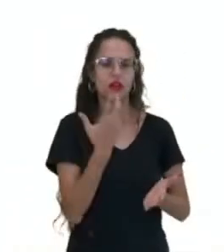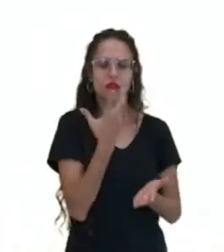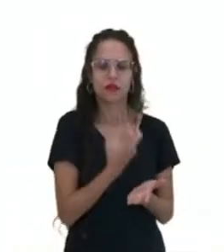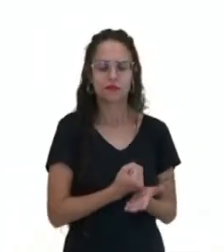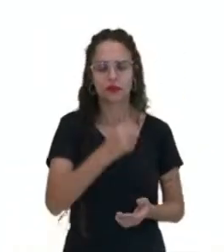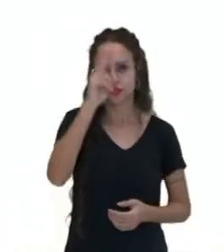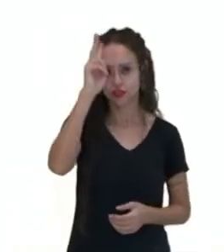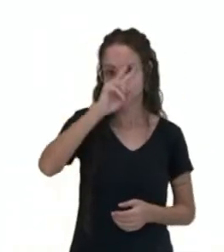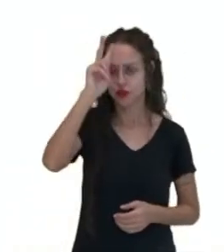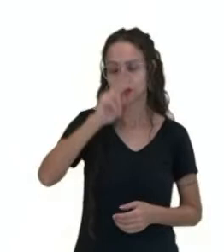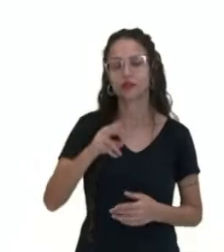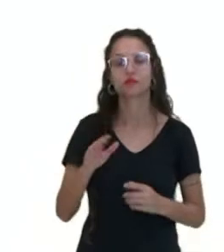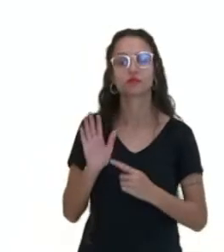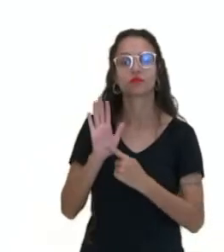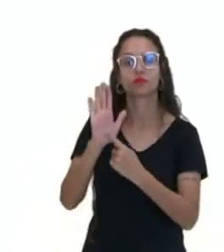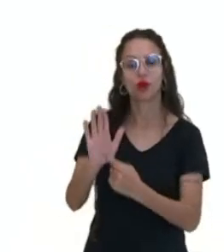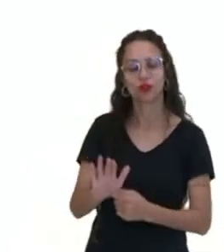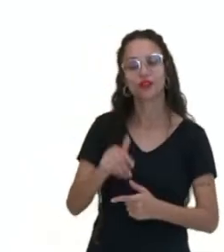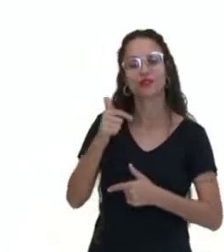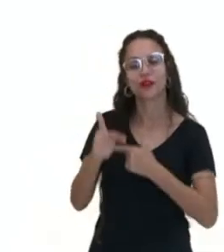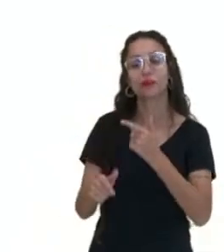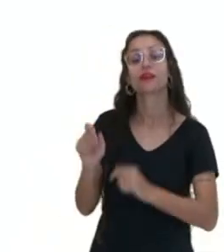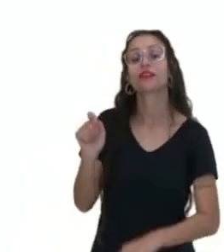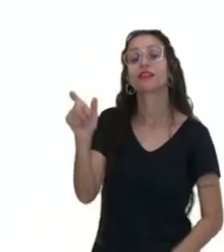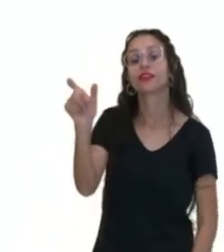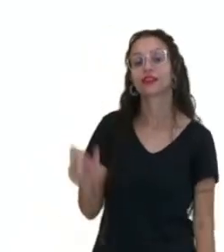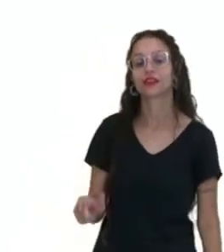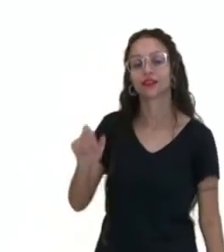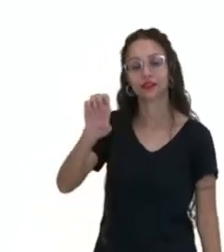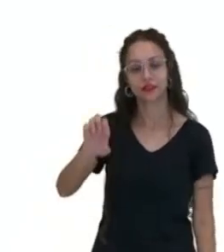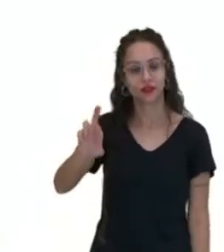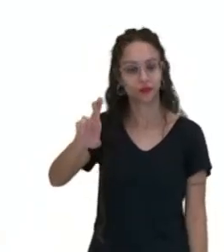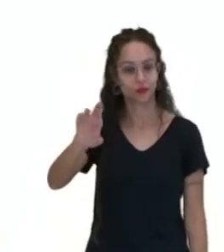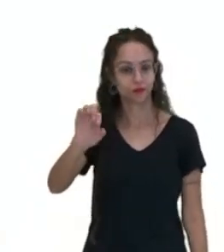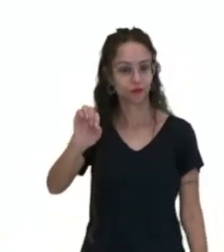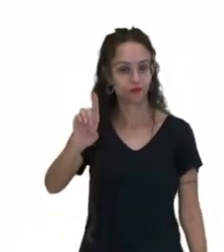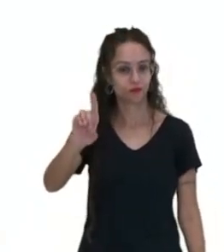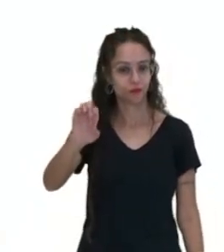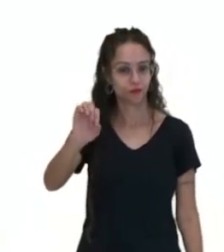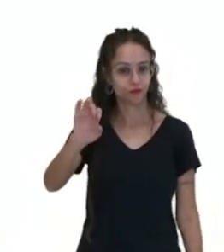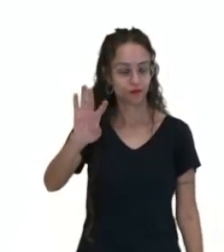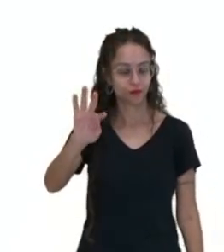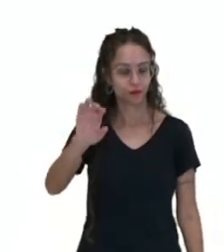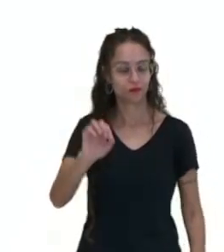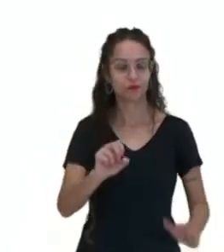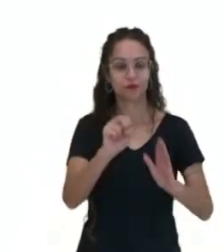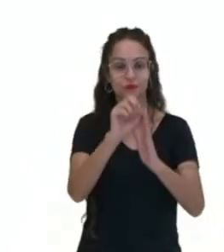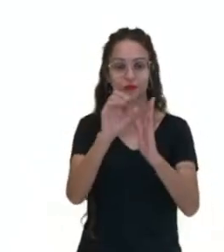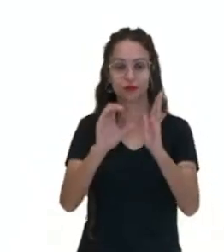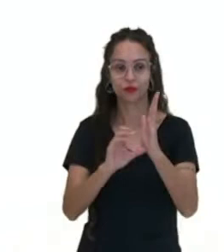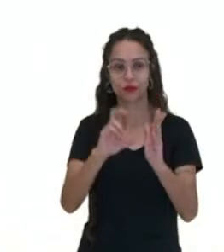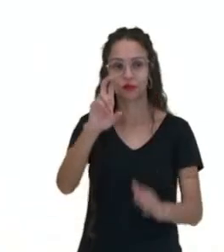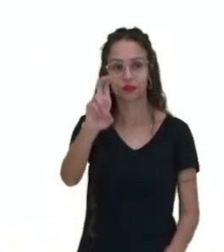Como demonstra o trabalho de Heródoto? Como o professor Roberto comentou no slide anterior, no século V. Aqui vocês têm uma